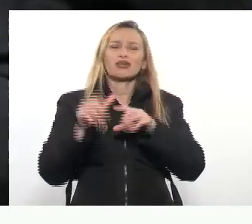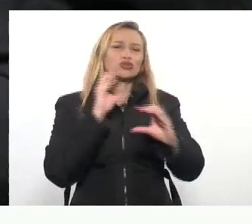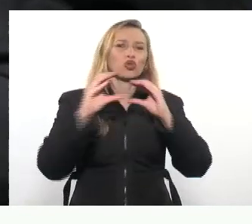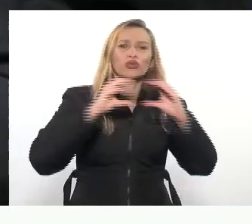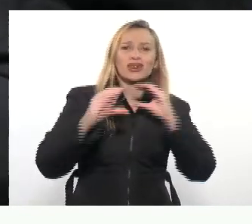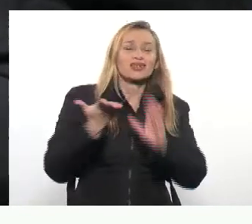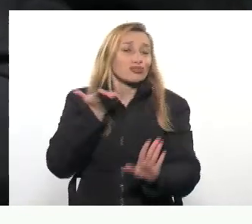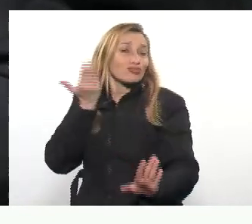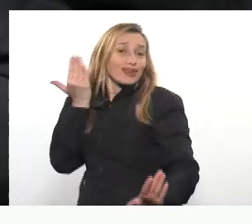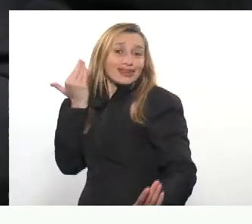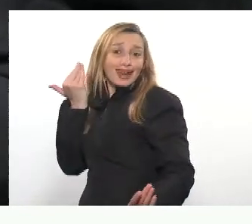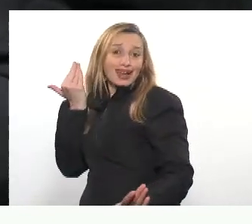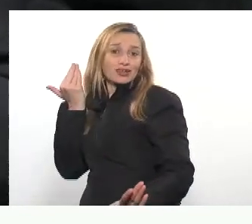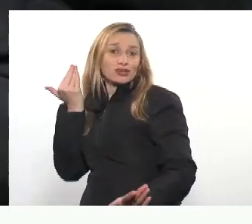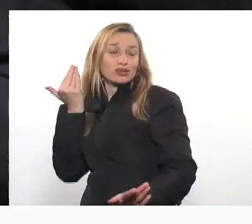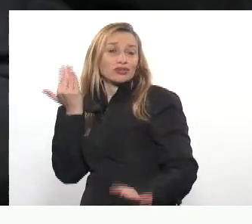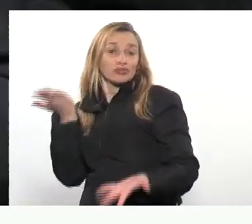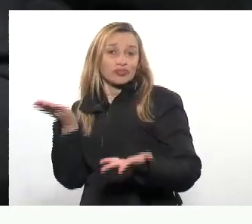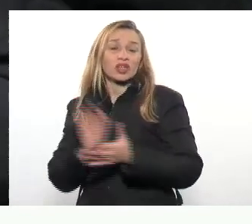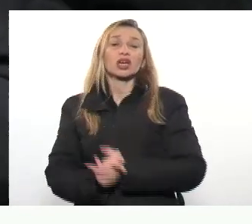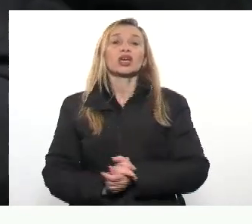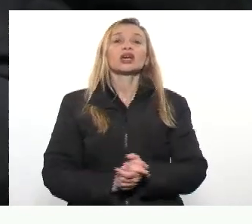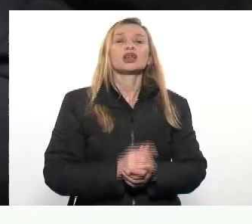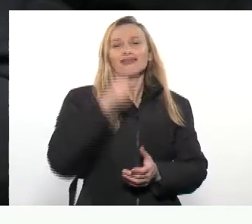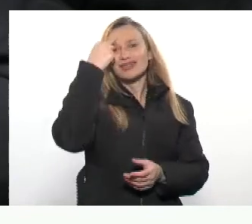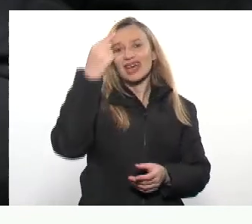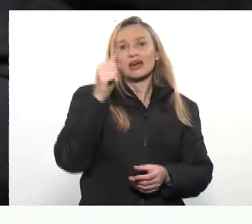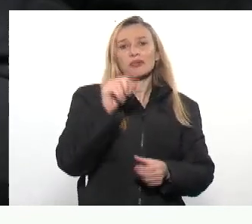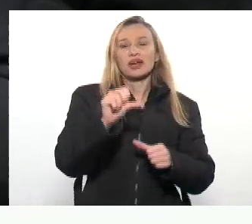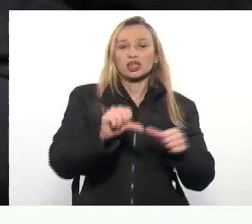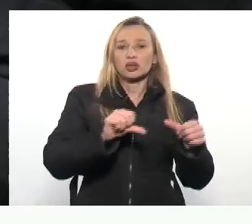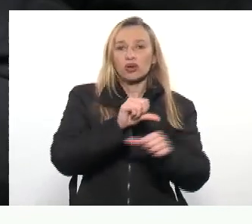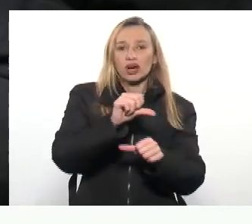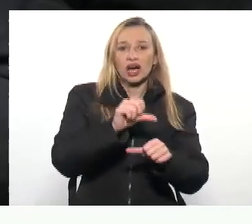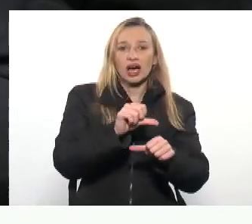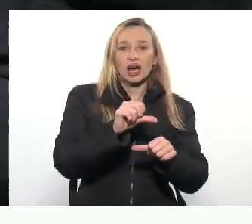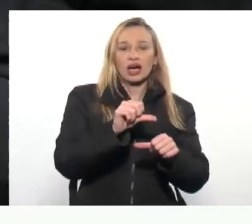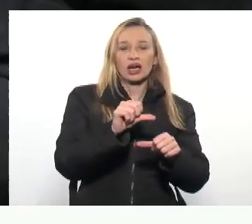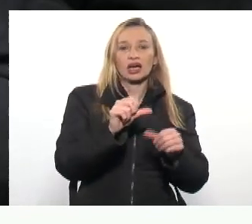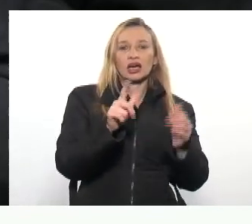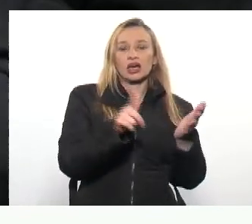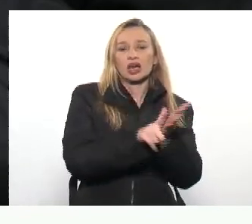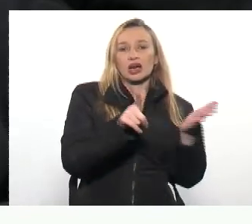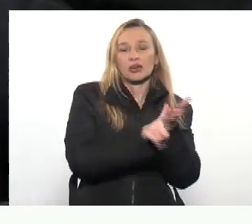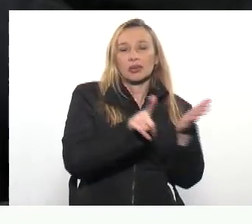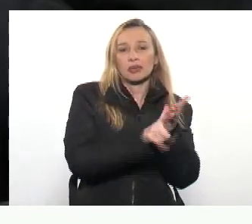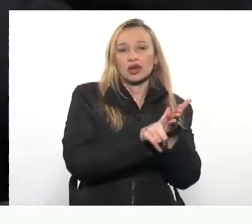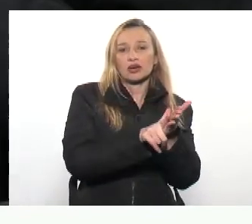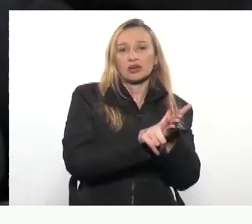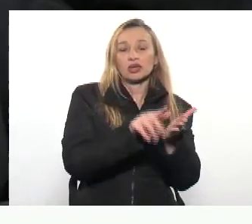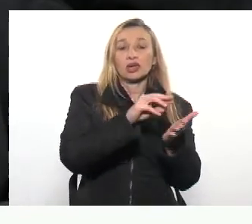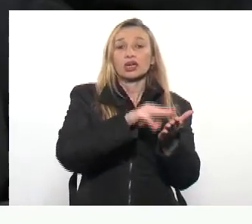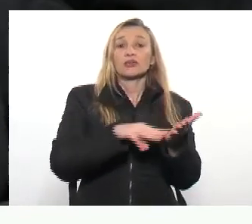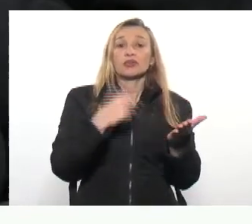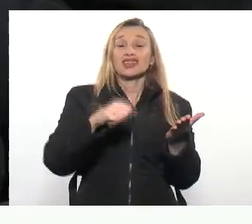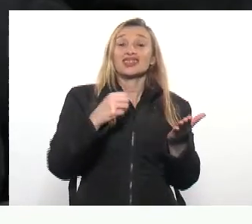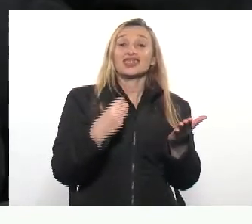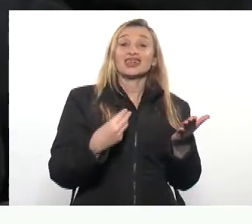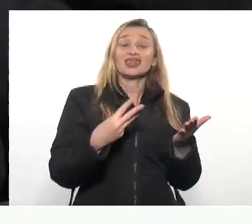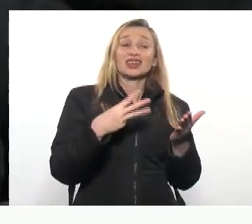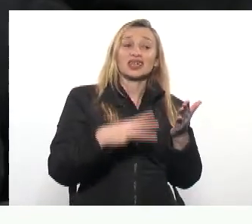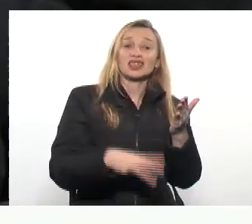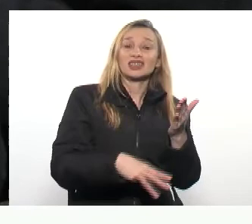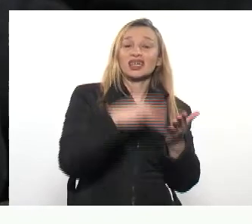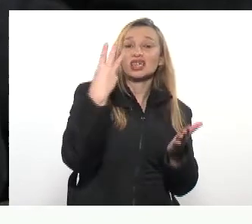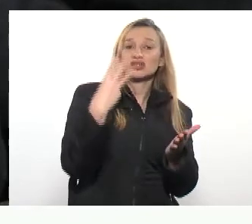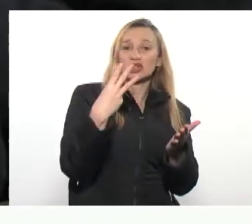comunicação. Só para vocês terem ideia, o cara, para mudar uma conta de um titular para o outro, ele abria 13 máscaras em DOS. E aí, por